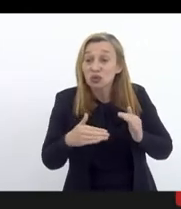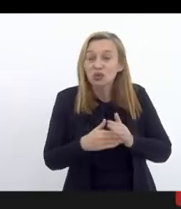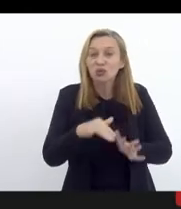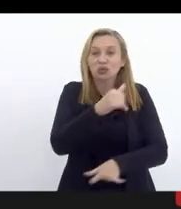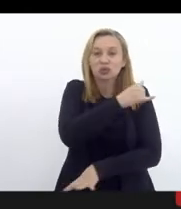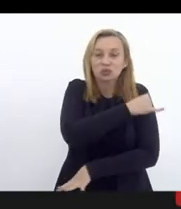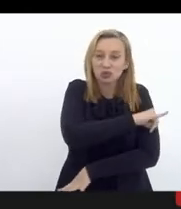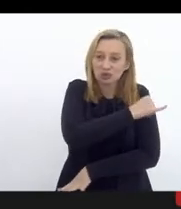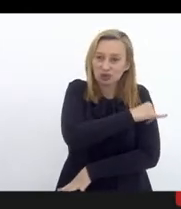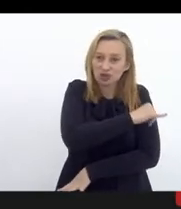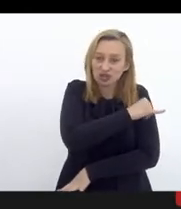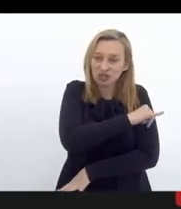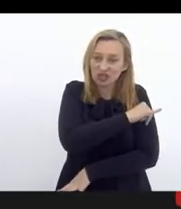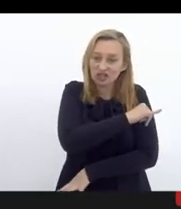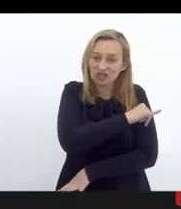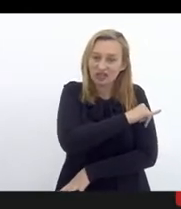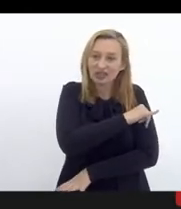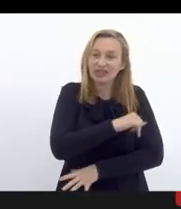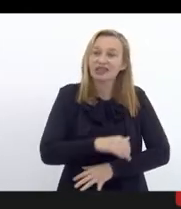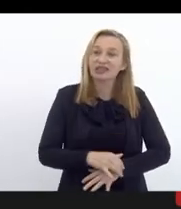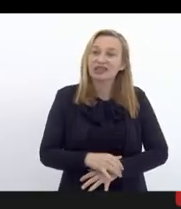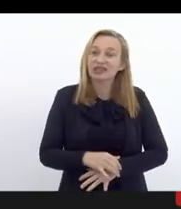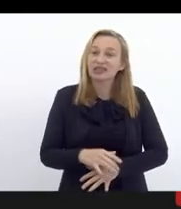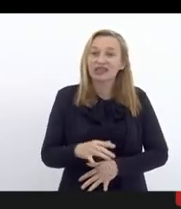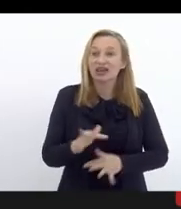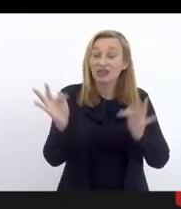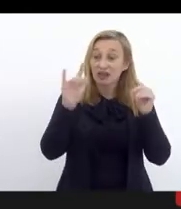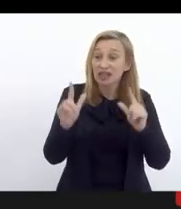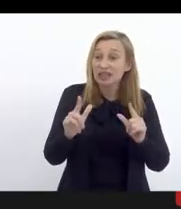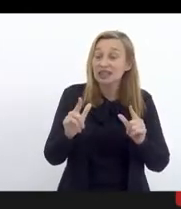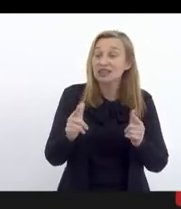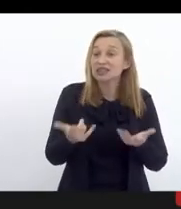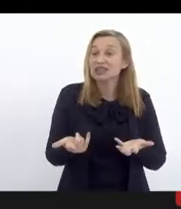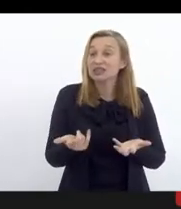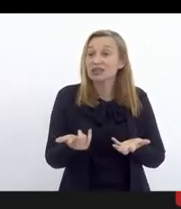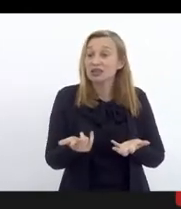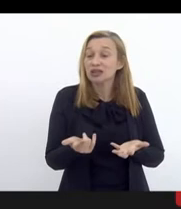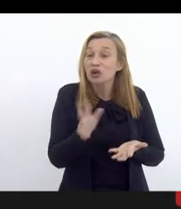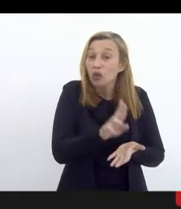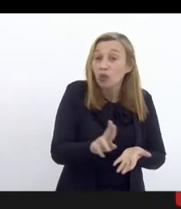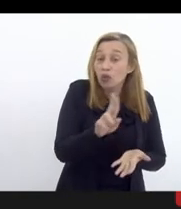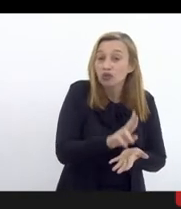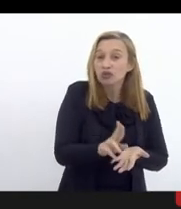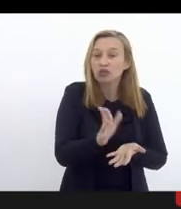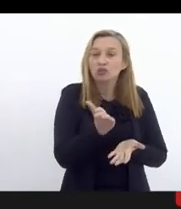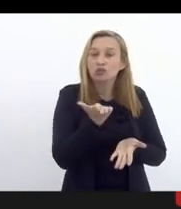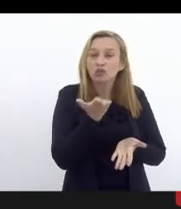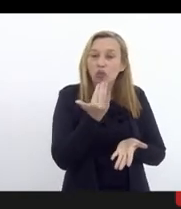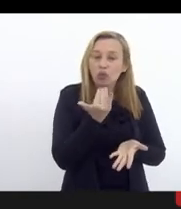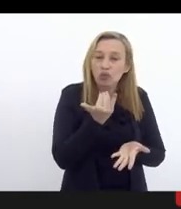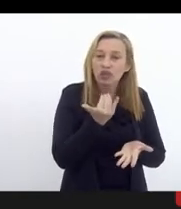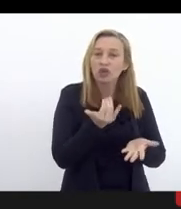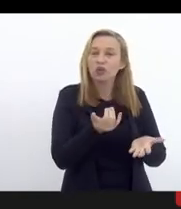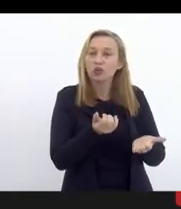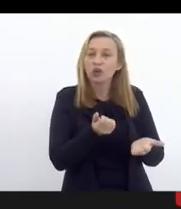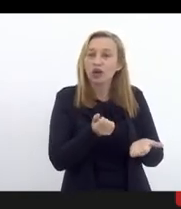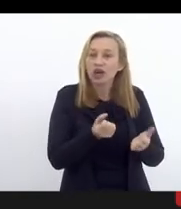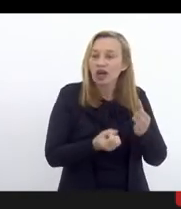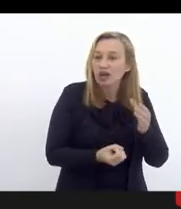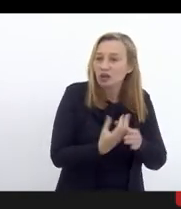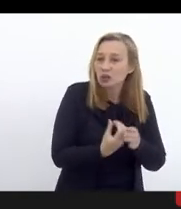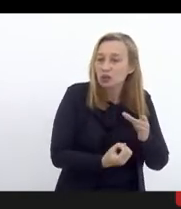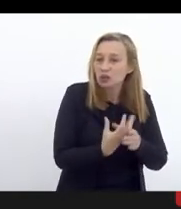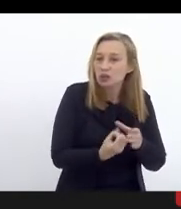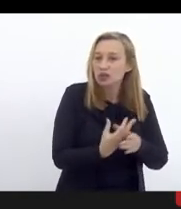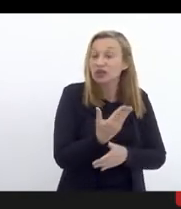cariocas, né, que demandam alimentos, demandam matérias-primas, que abastecem os